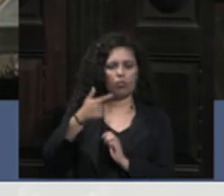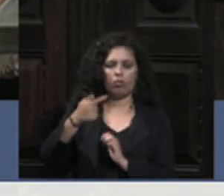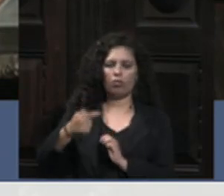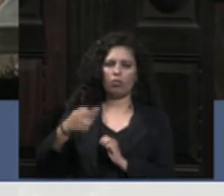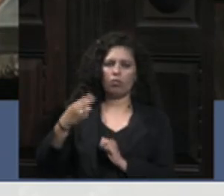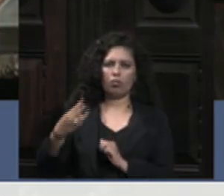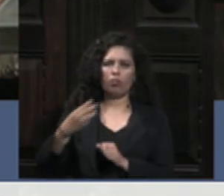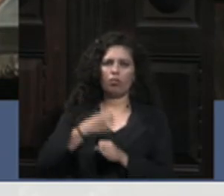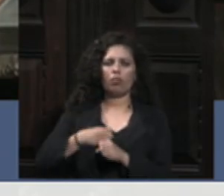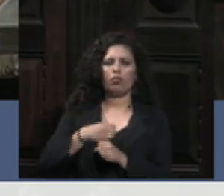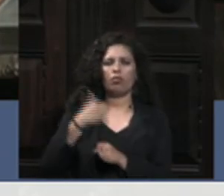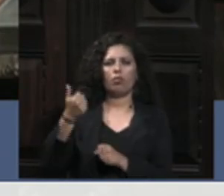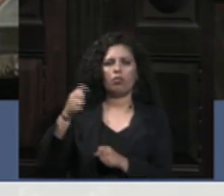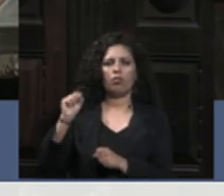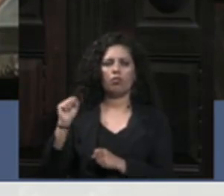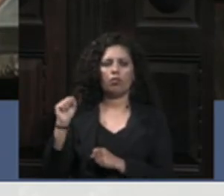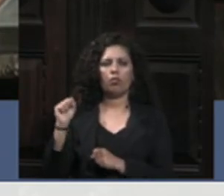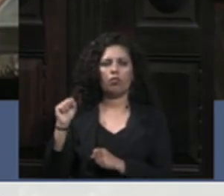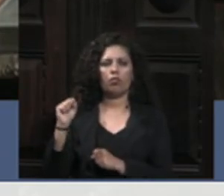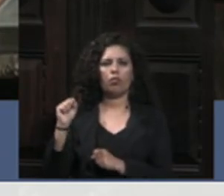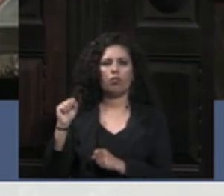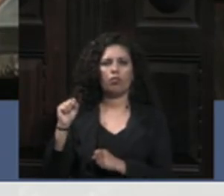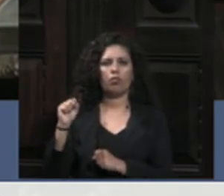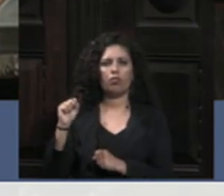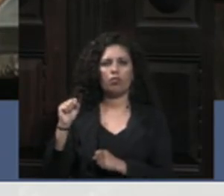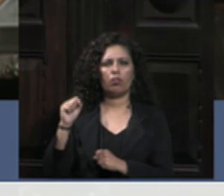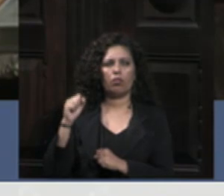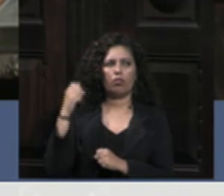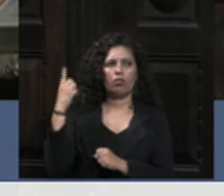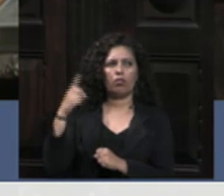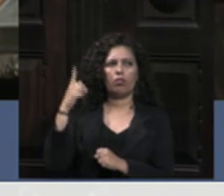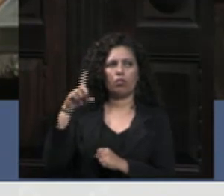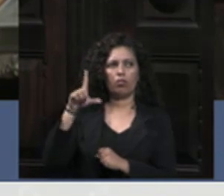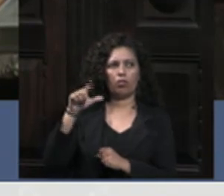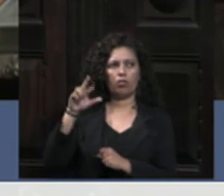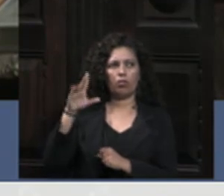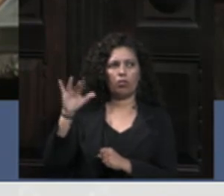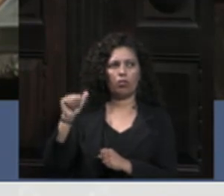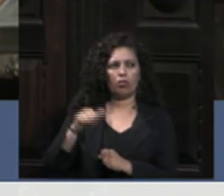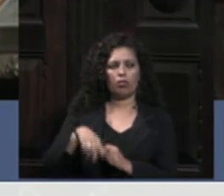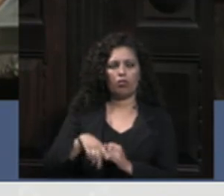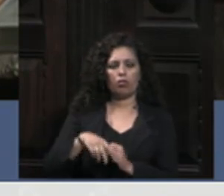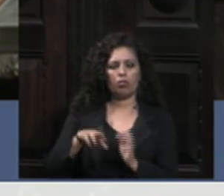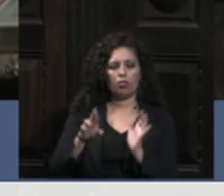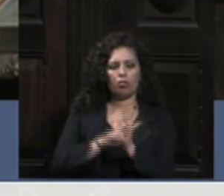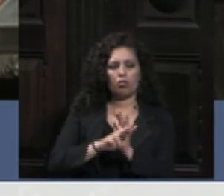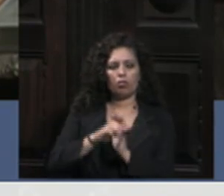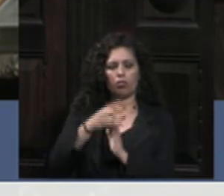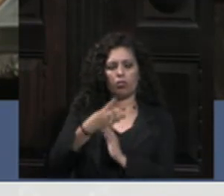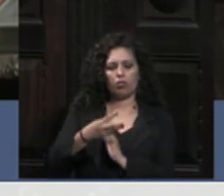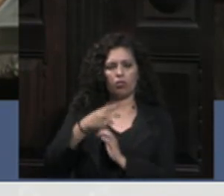273/2018, de autoria da deputada Zeidan Lula. Requerimento número